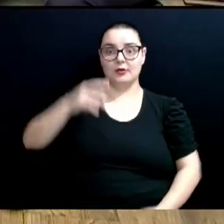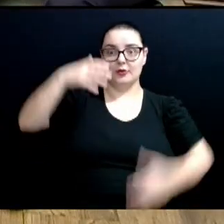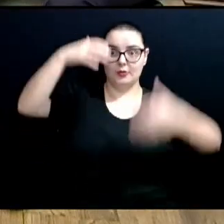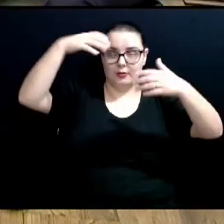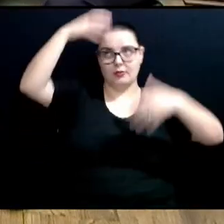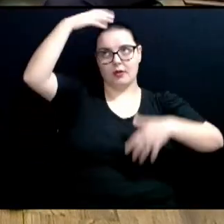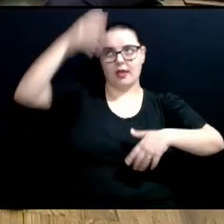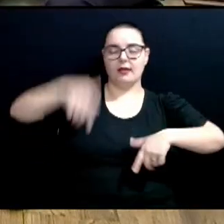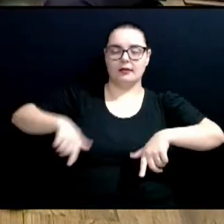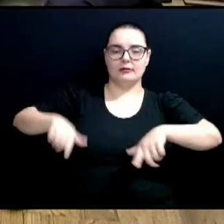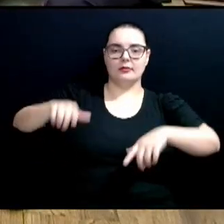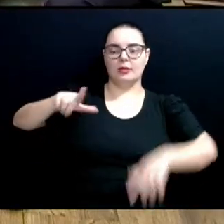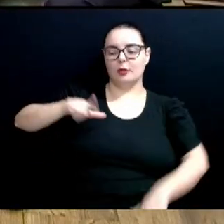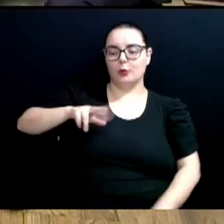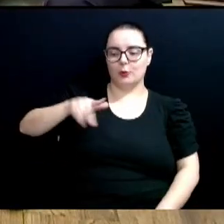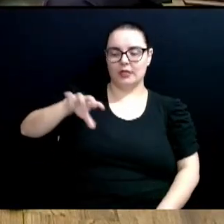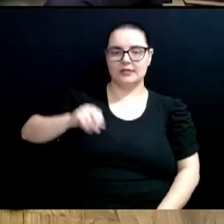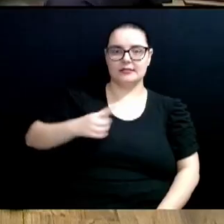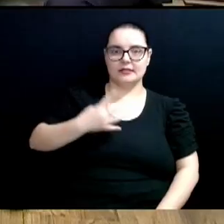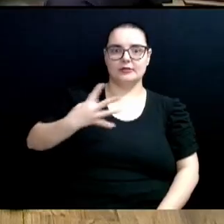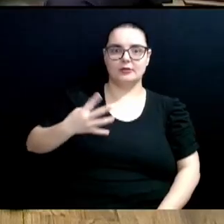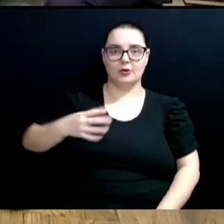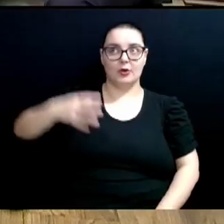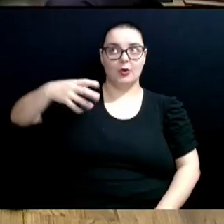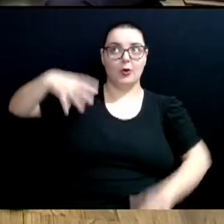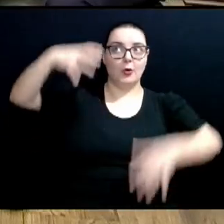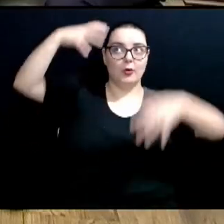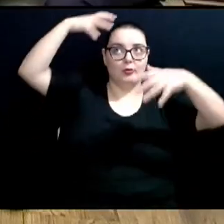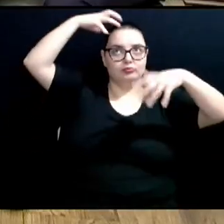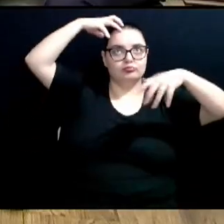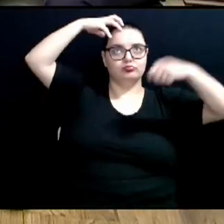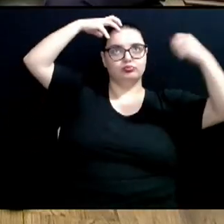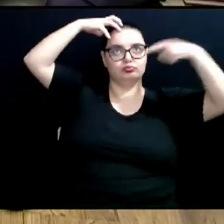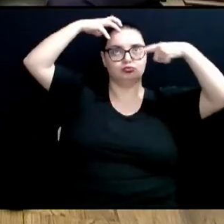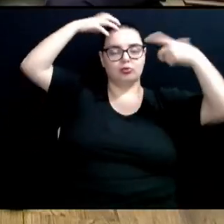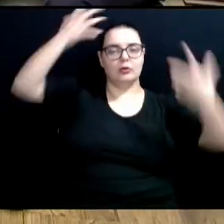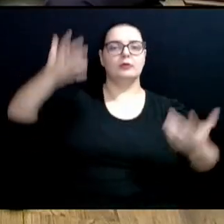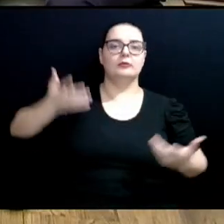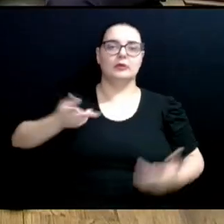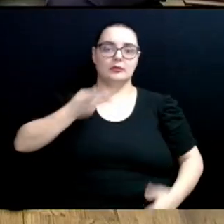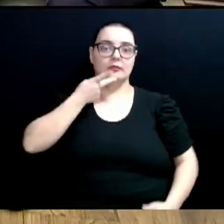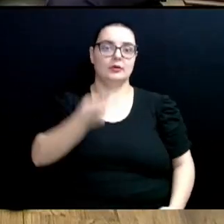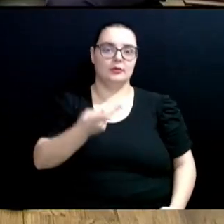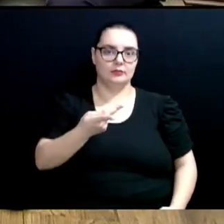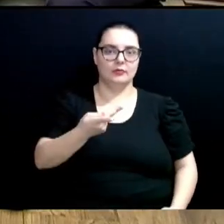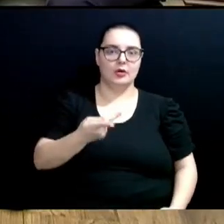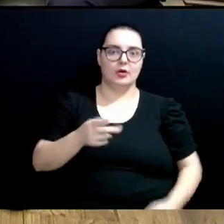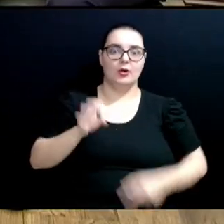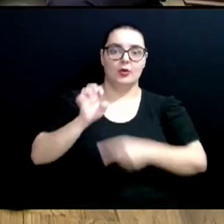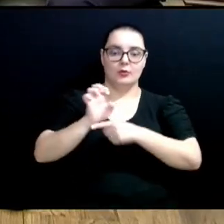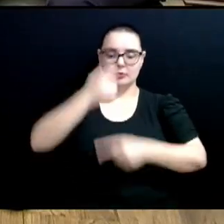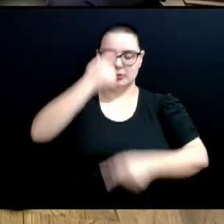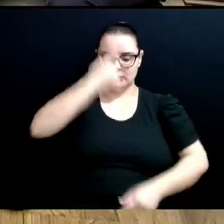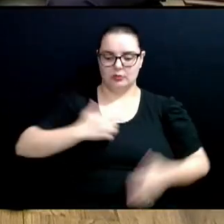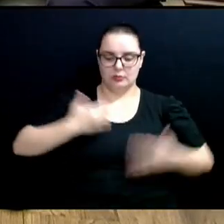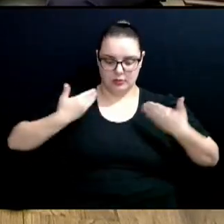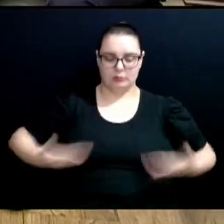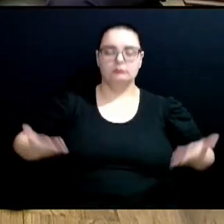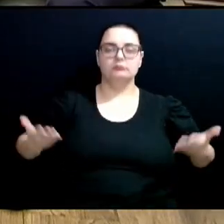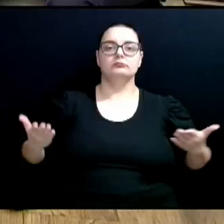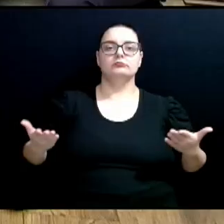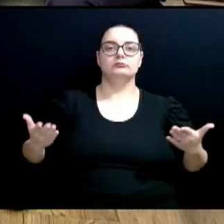como o Rei Sol, ele disse, ou teria dito, o Estado sou eu. E que dá um sentido